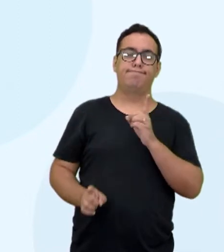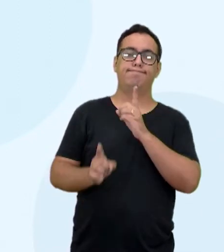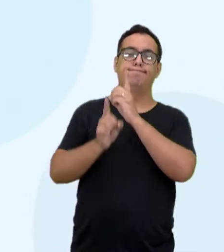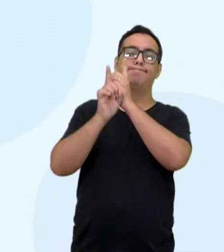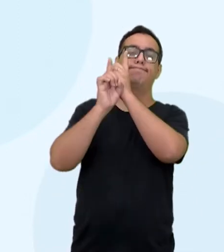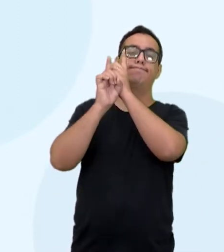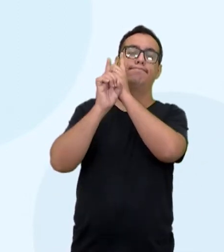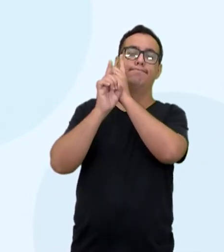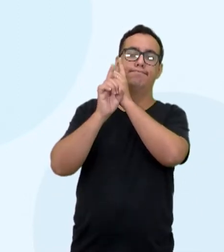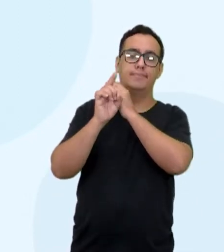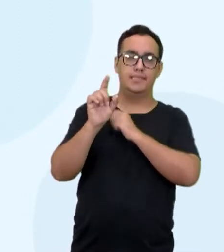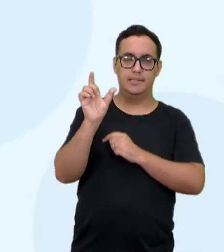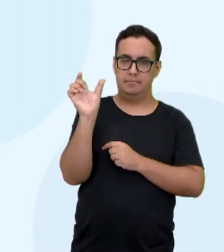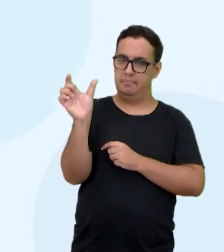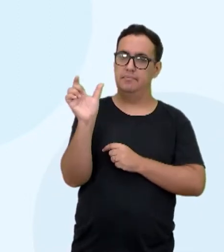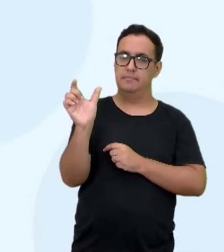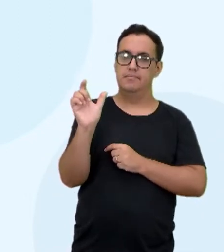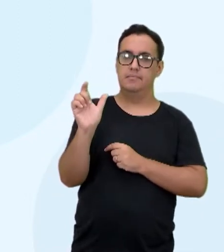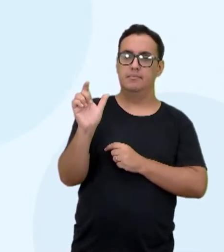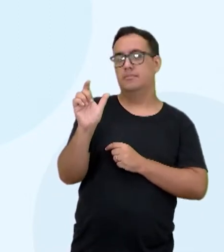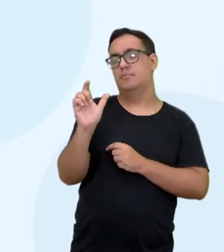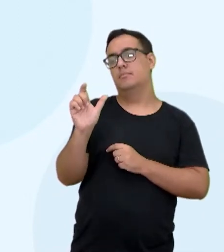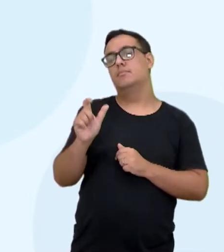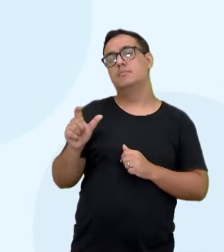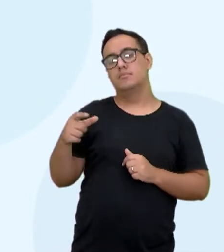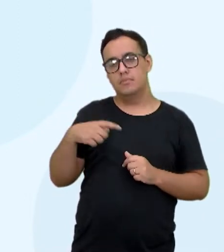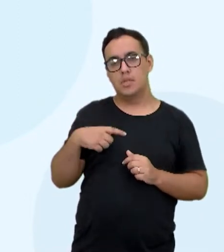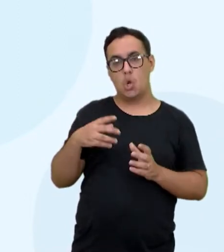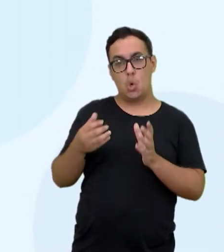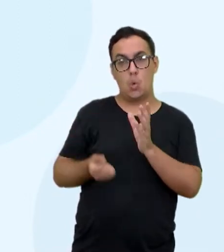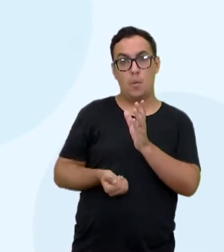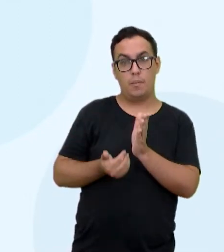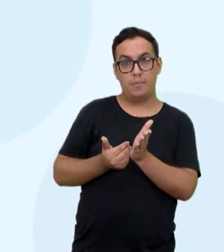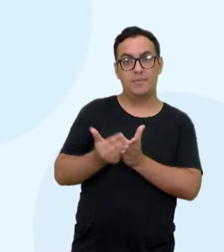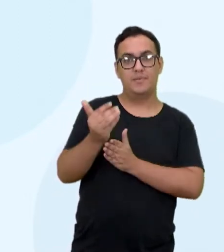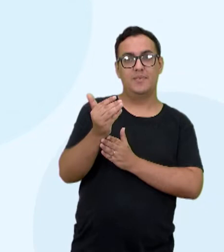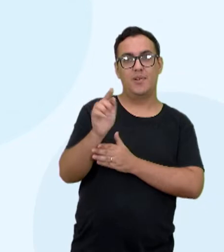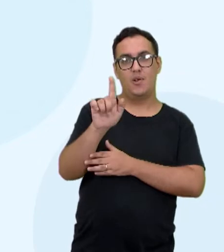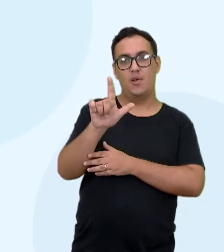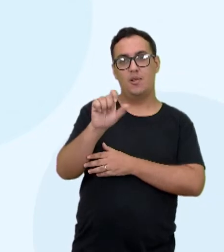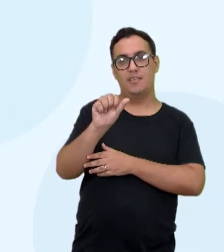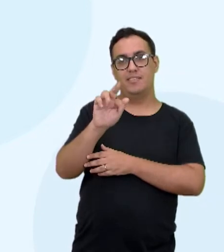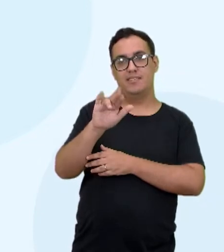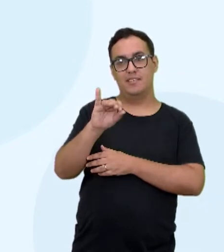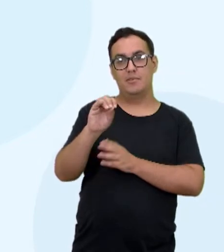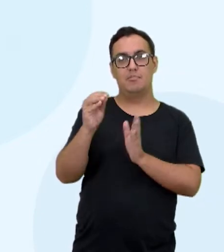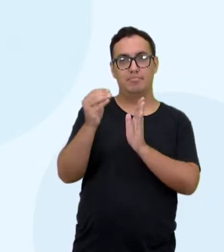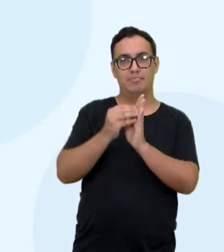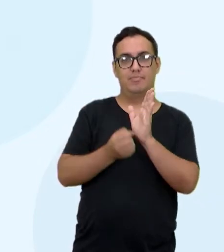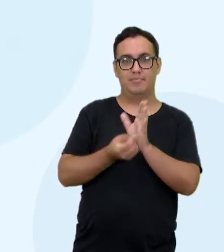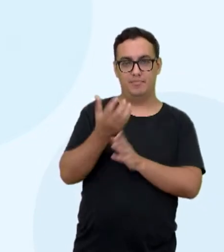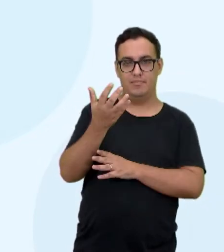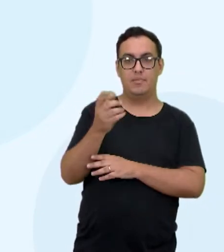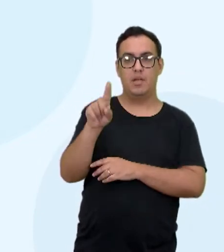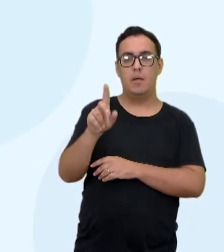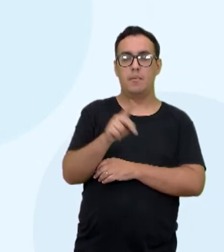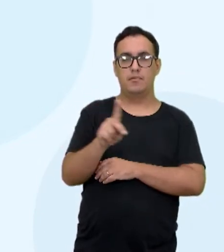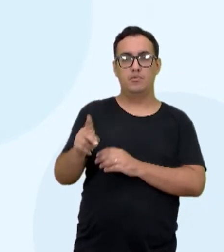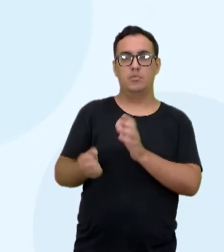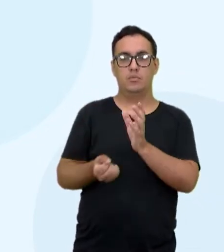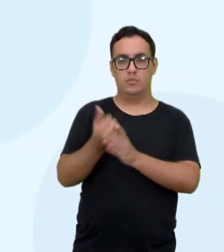que esse conceito, e aí eu comecei a fazer o meu glossário. Eu descobri que esse conceito foi criado por um